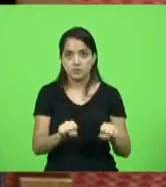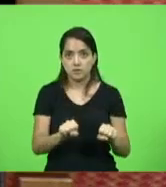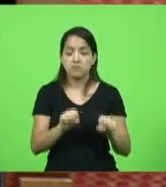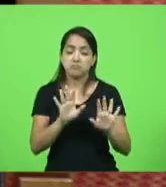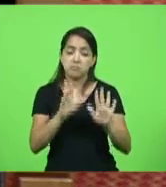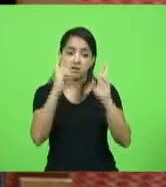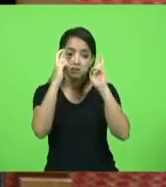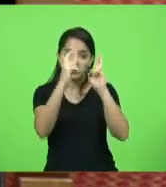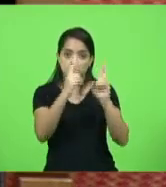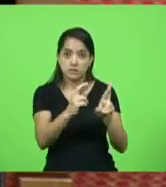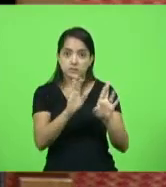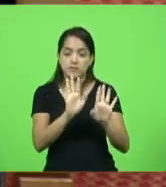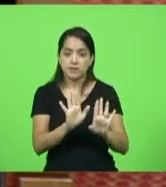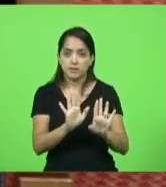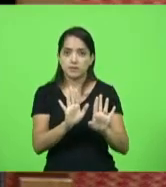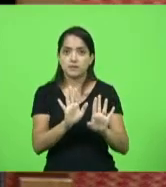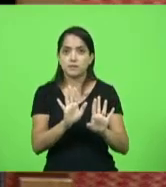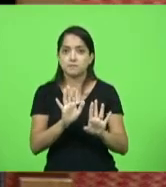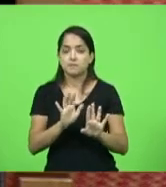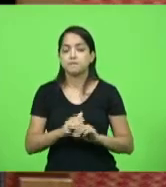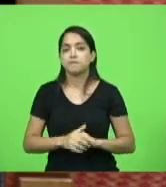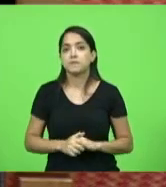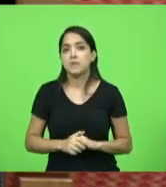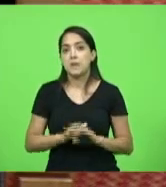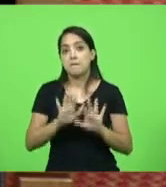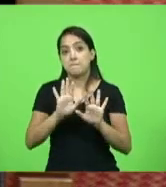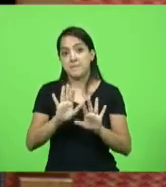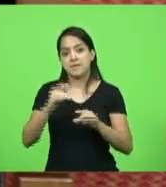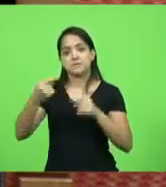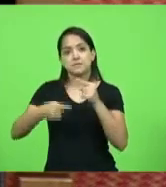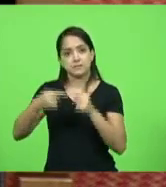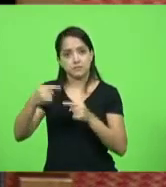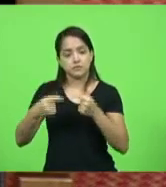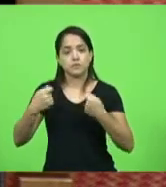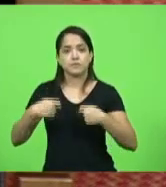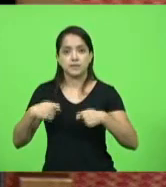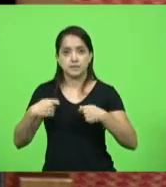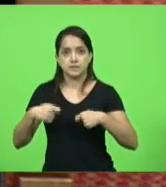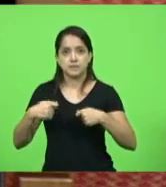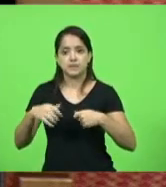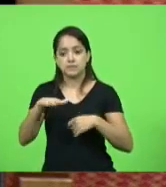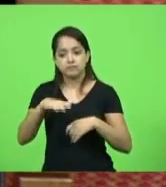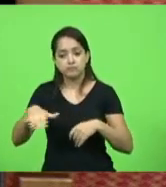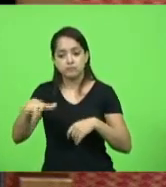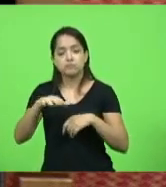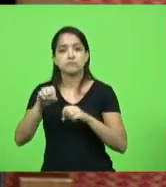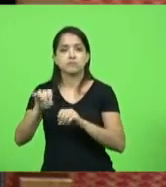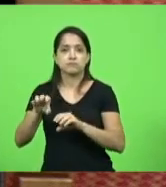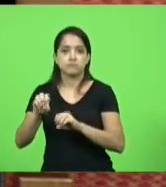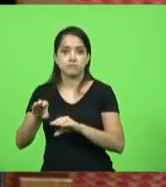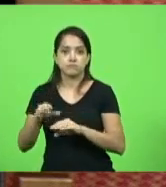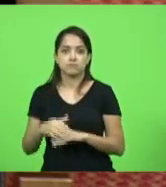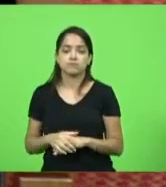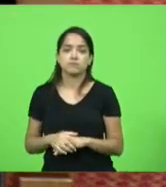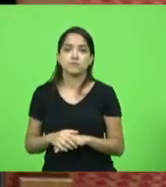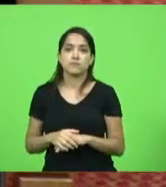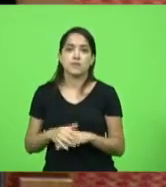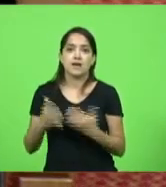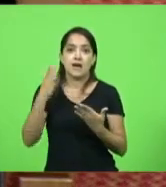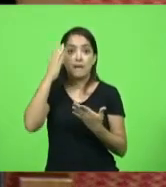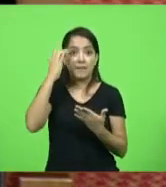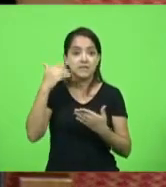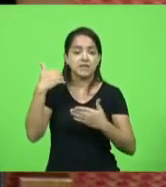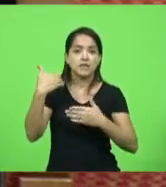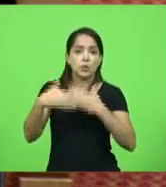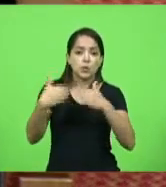respeitar. Vamos respeitar isso, mas vamos discutir com os setores da educação. Não queremos que amanhã ou